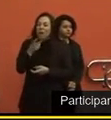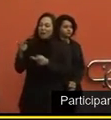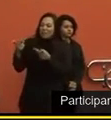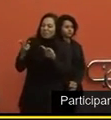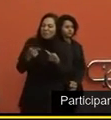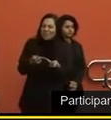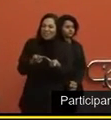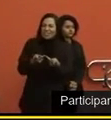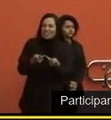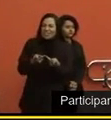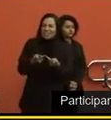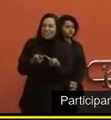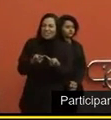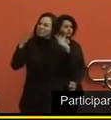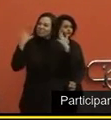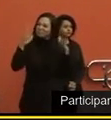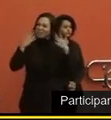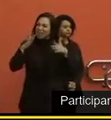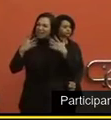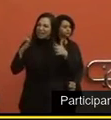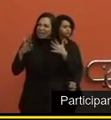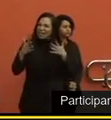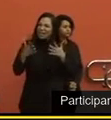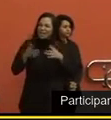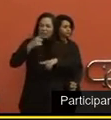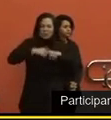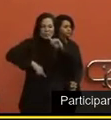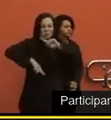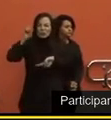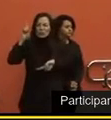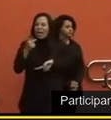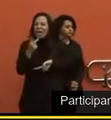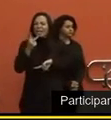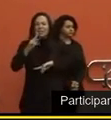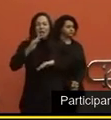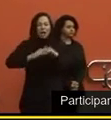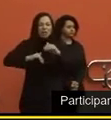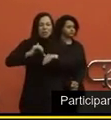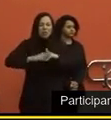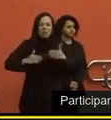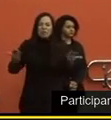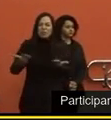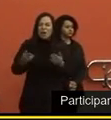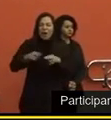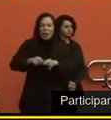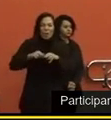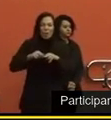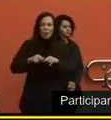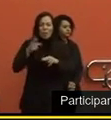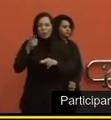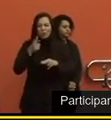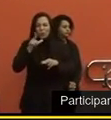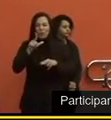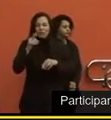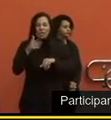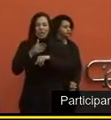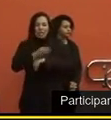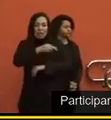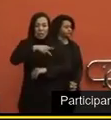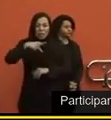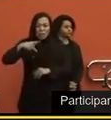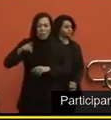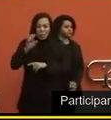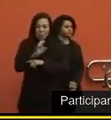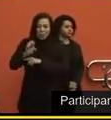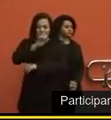bem-vindos, parabéns e que tenham muito sucesso na nobre função que assumem neste momento ao integrar o Ministério Público